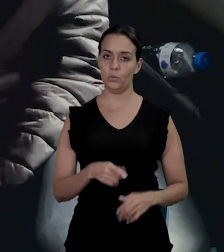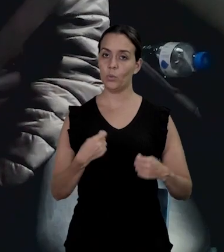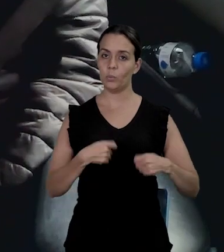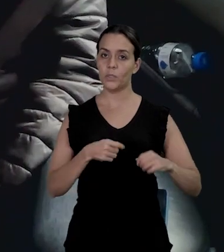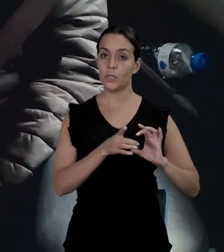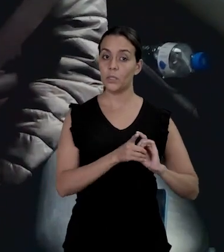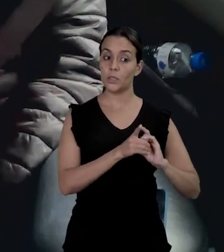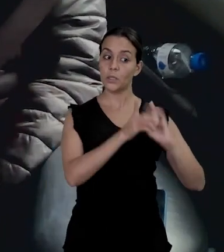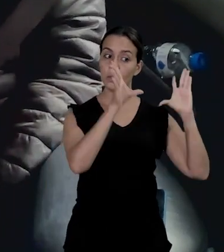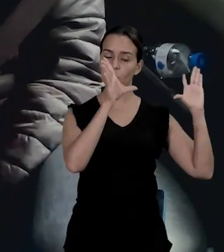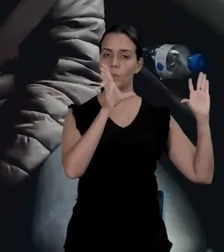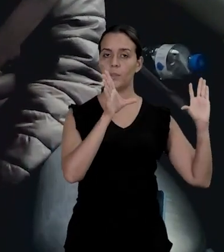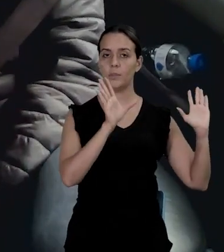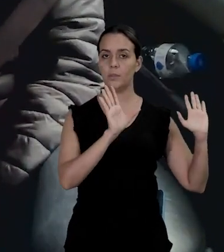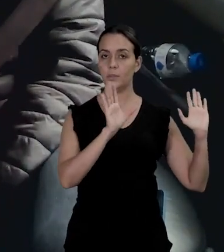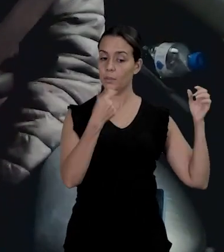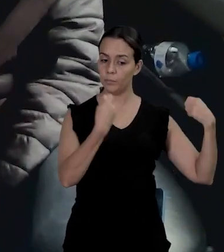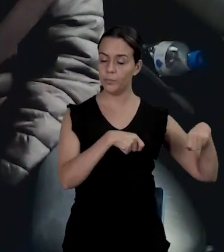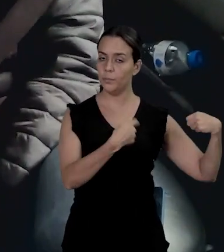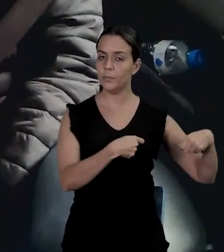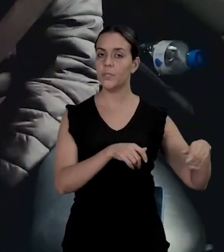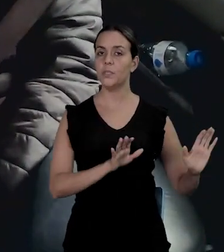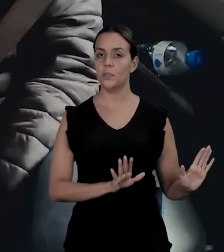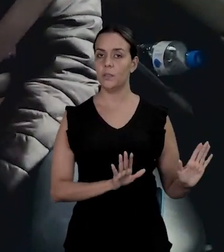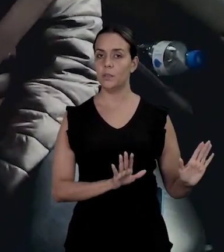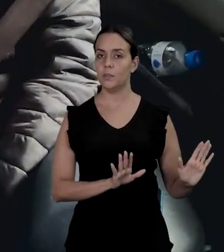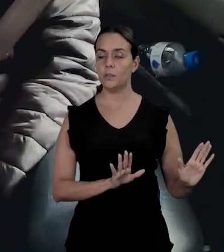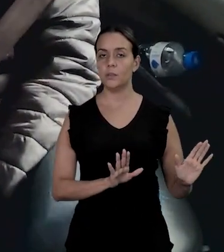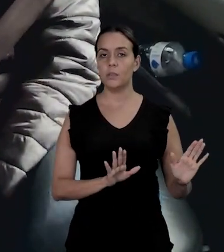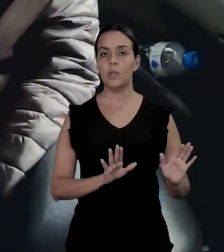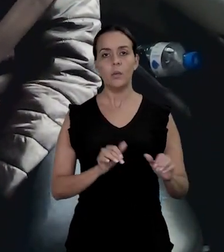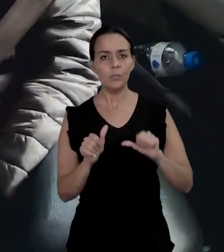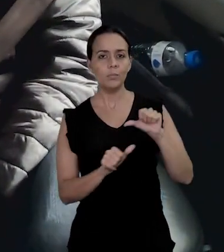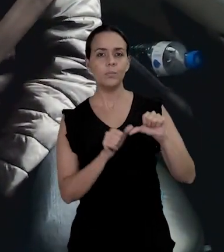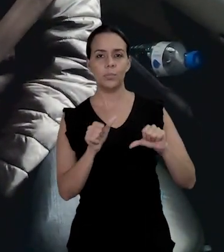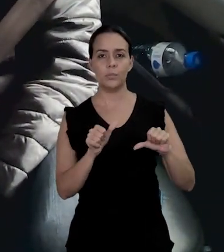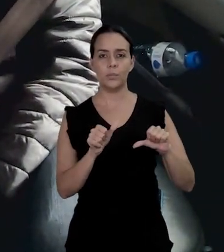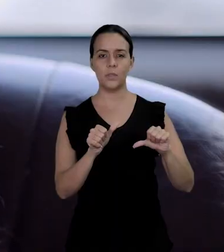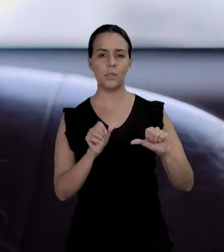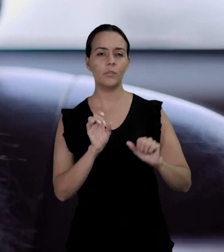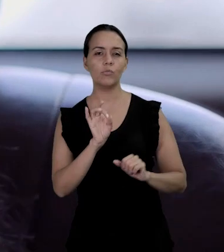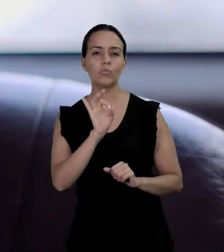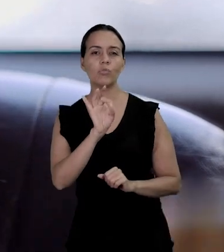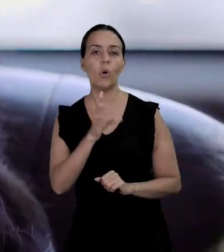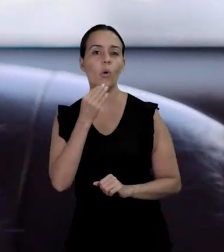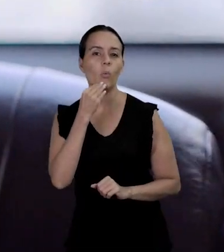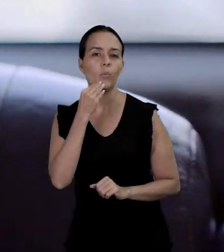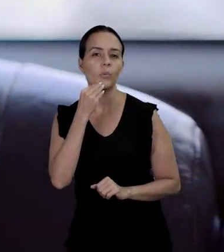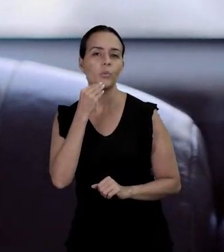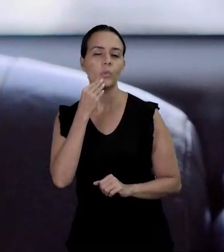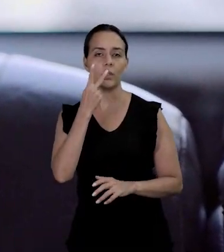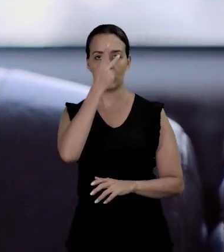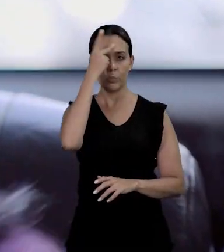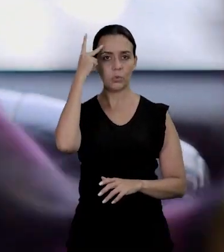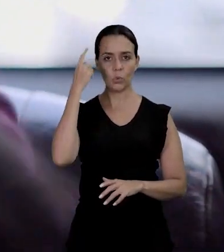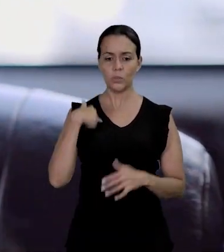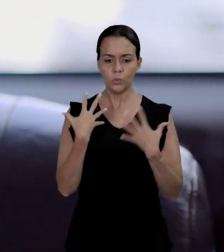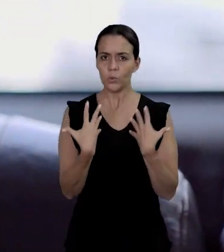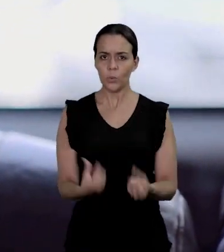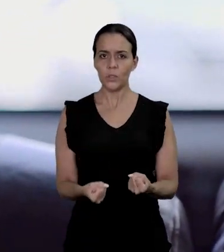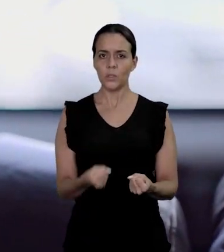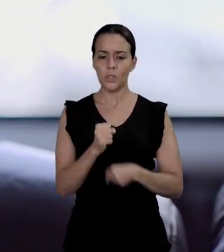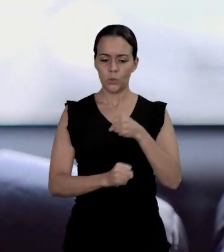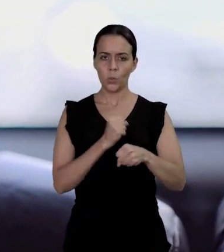mudar. É só dar consciência para as pessoas. E eu não admito que em 2022, na era da informação, estejamos na era da desinformação. E que mais